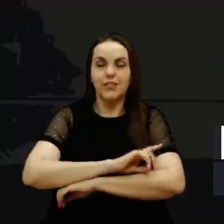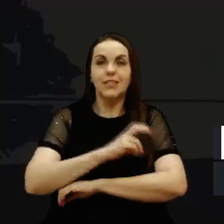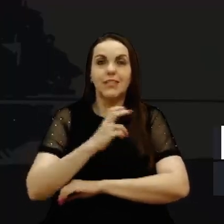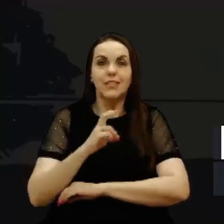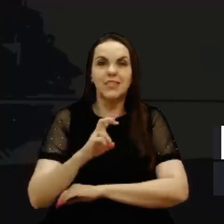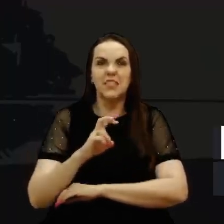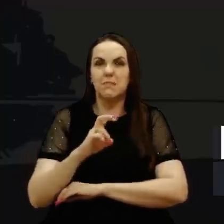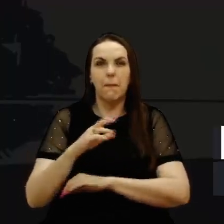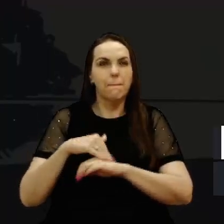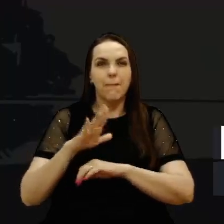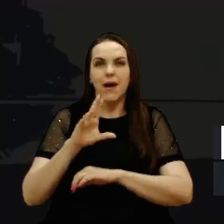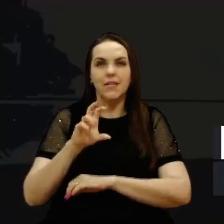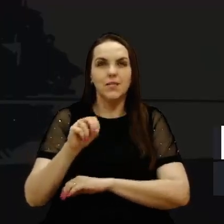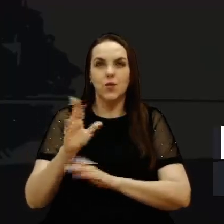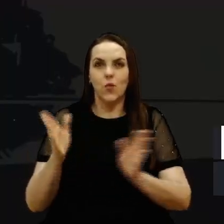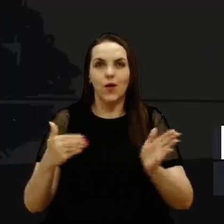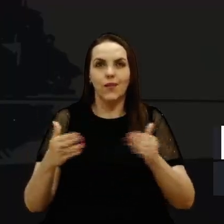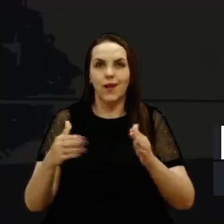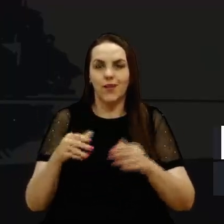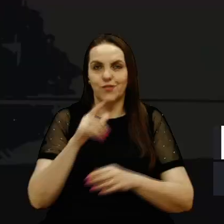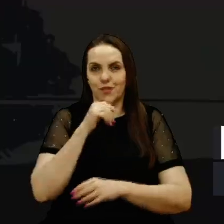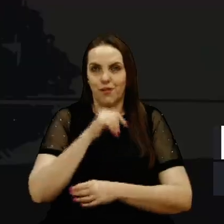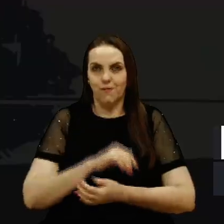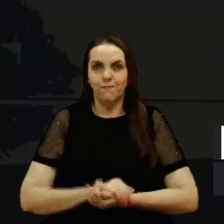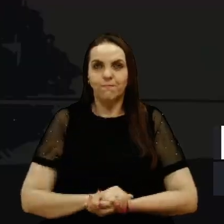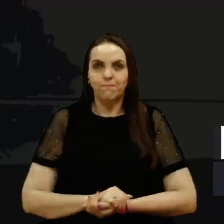e poucas caixas d'água. Bom,